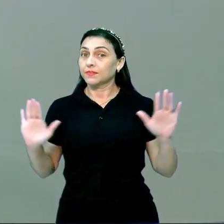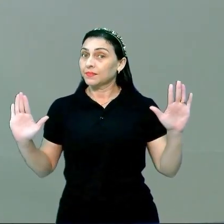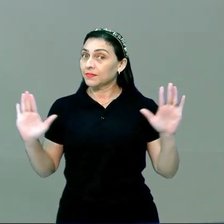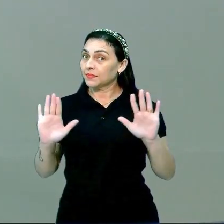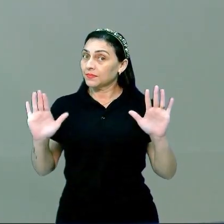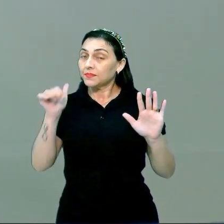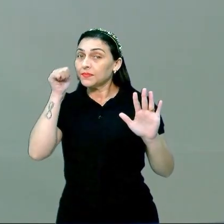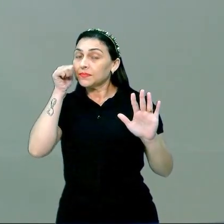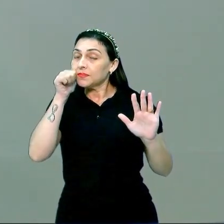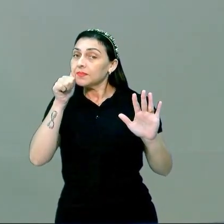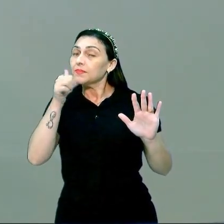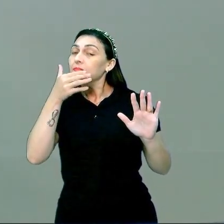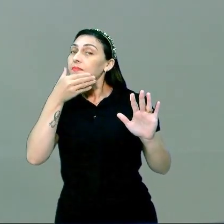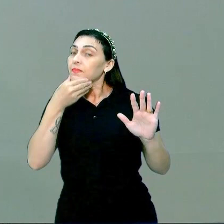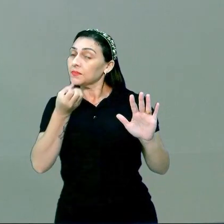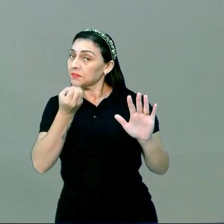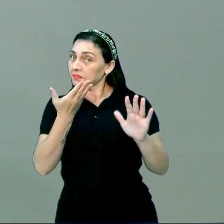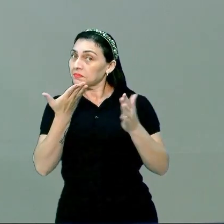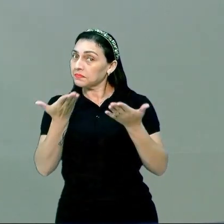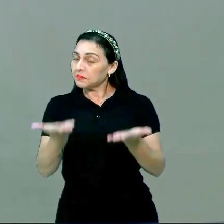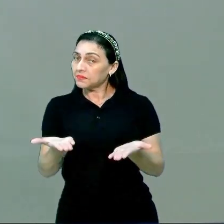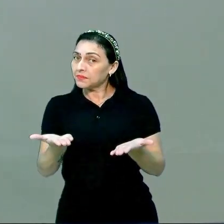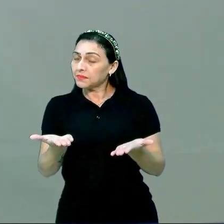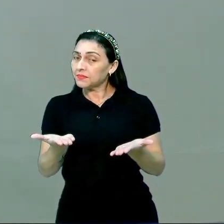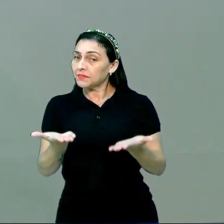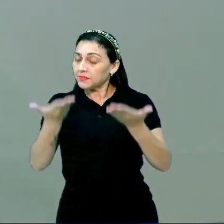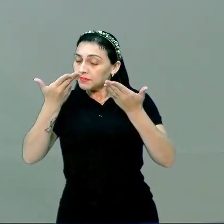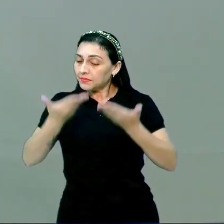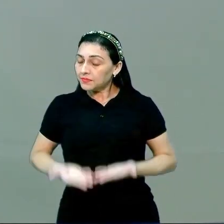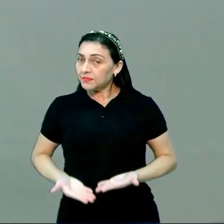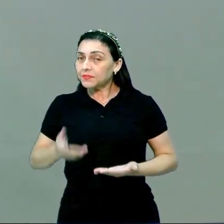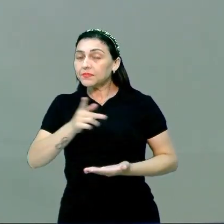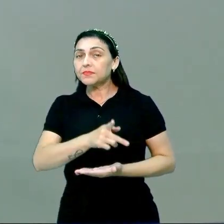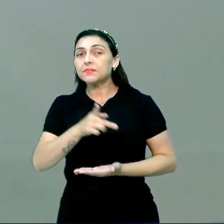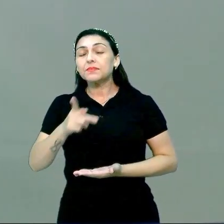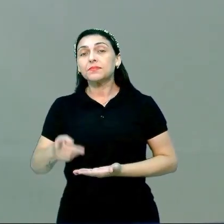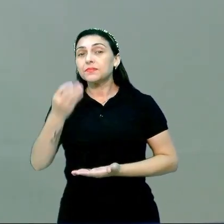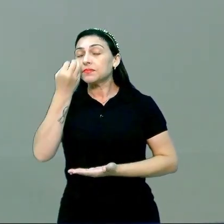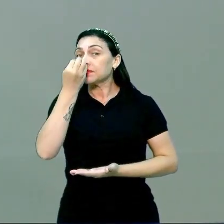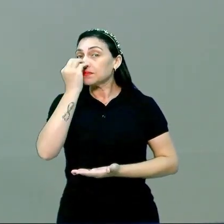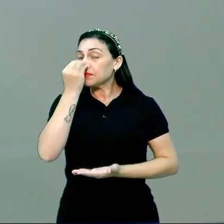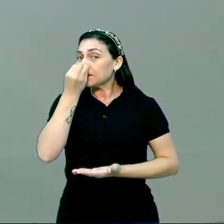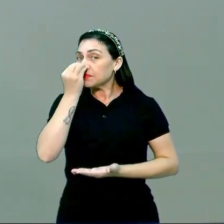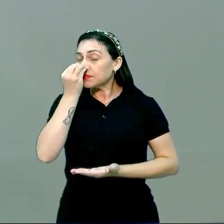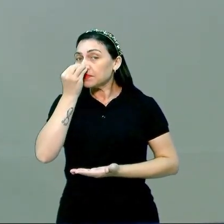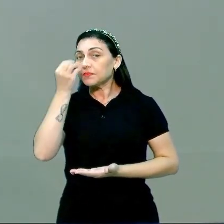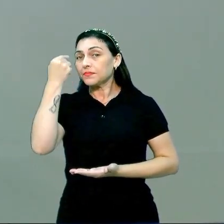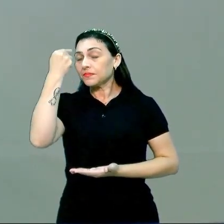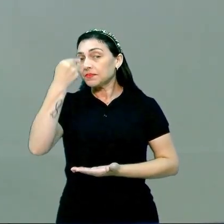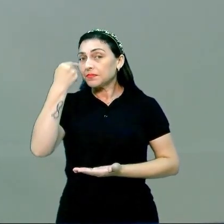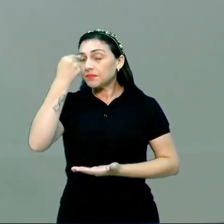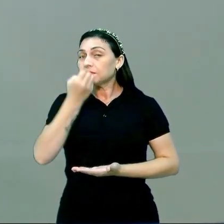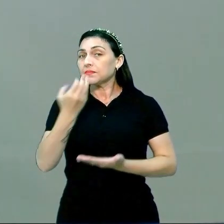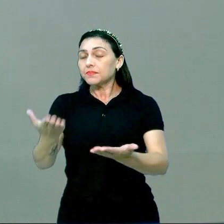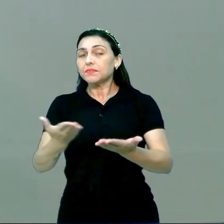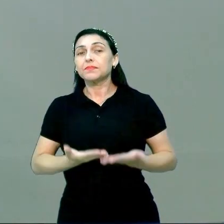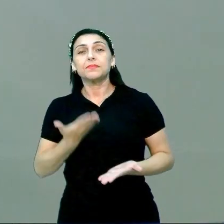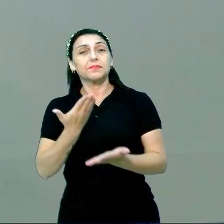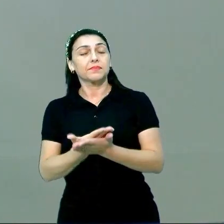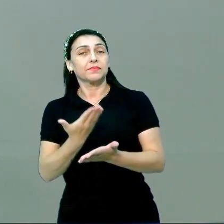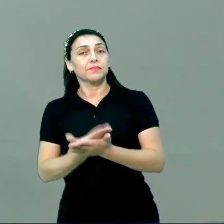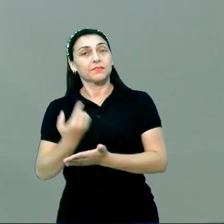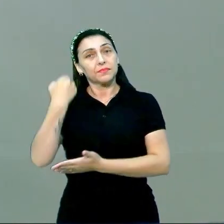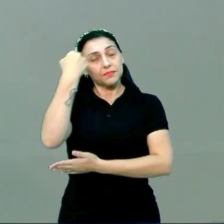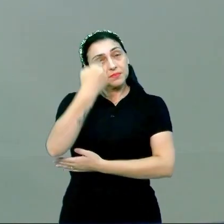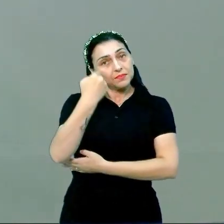Hola chicos y chicas, ¿qué tal? ¿Todo bien? Yo soy Daniel, maestro de la lengua española. Sean bienvenidos a mais uma